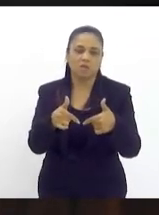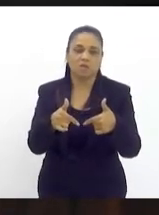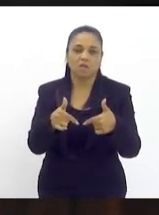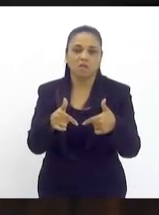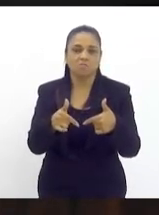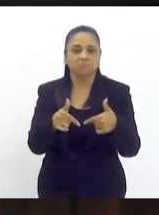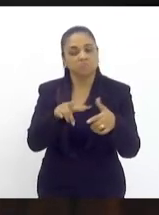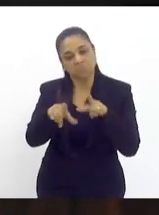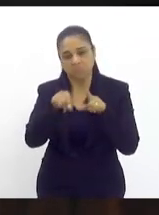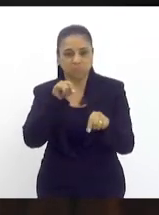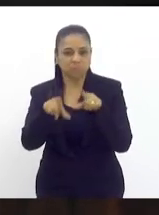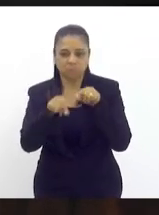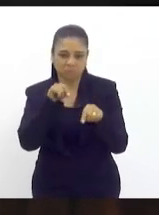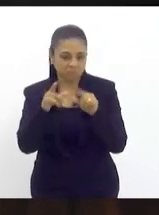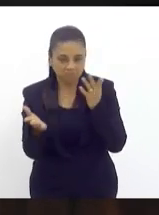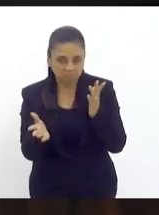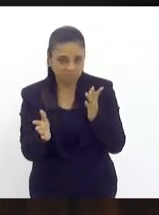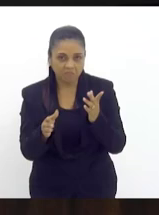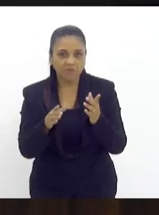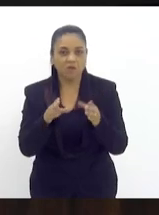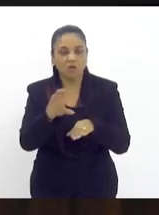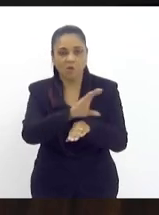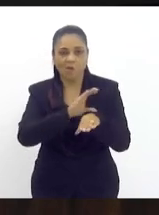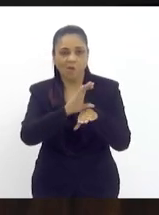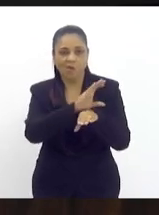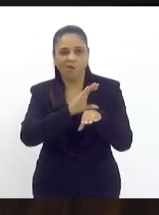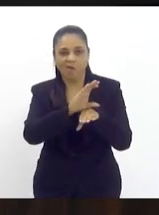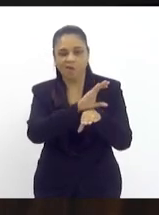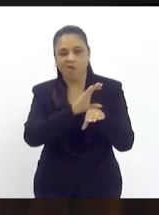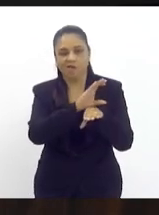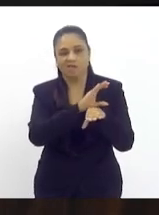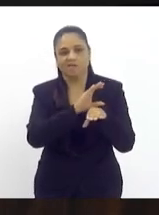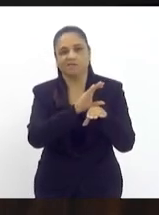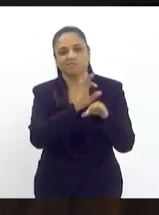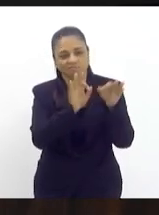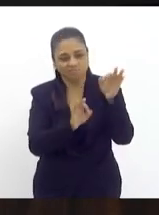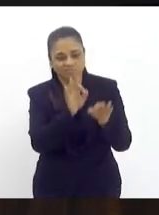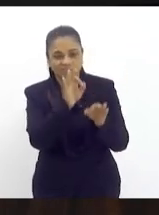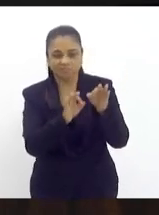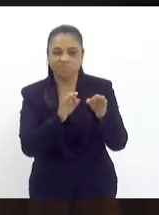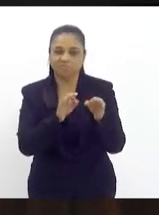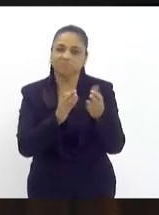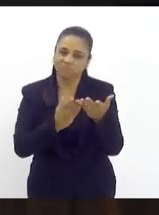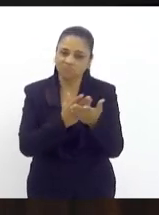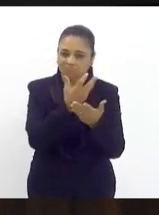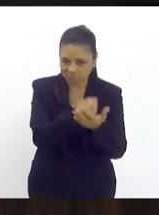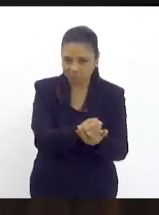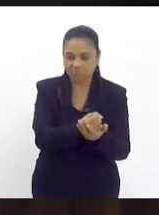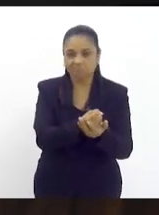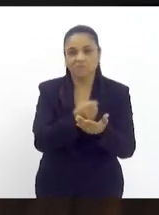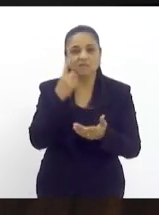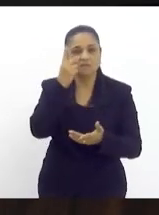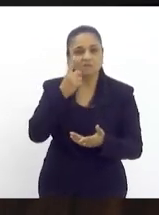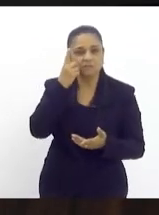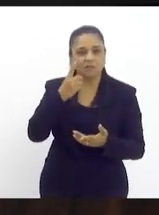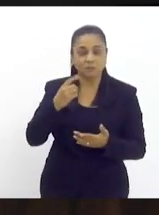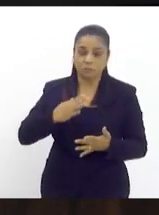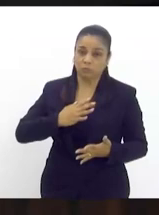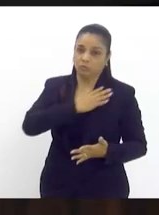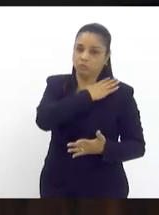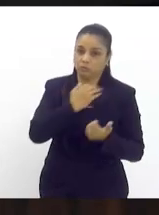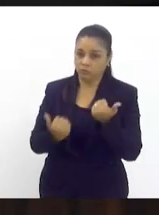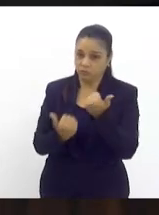optem parecer da comissão de indicações legislativas favorável relator Deputado Subtenente